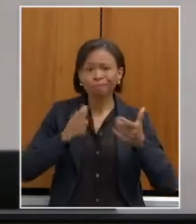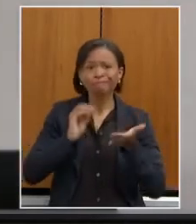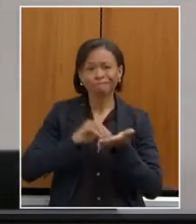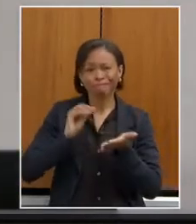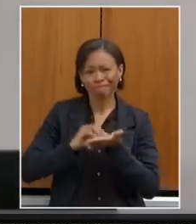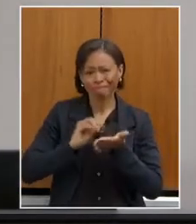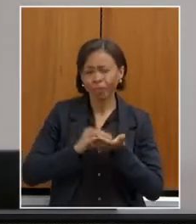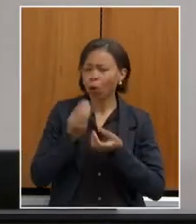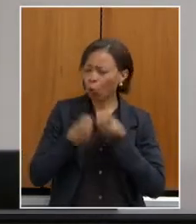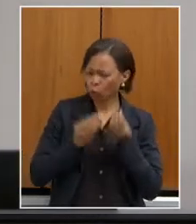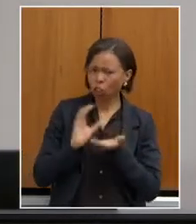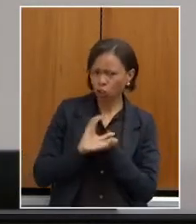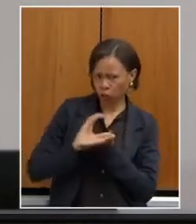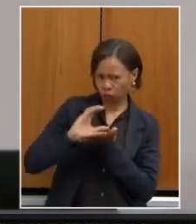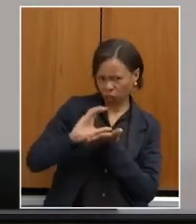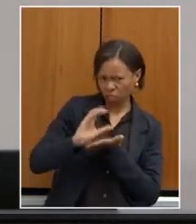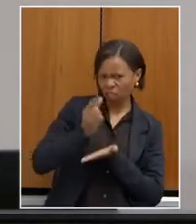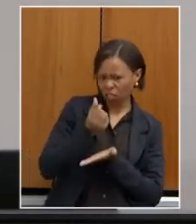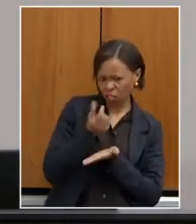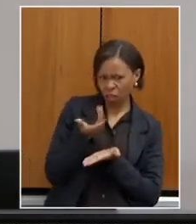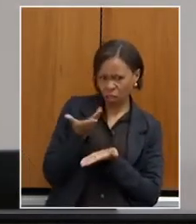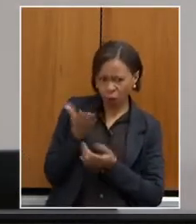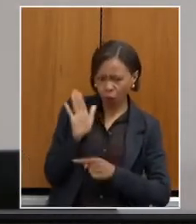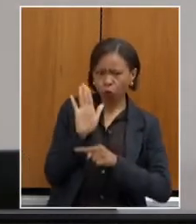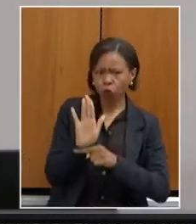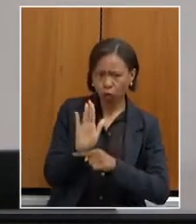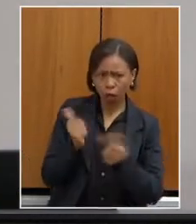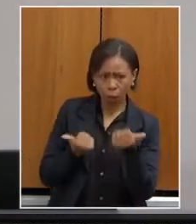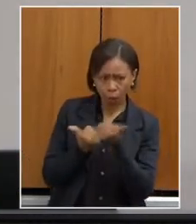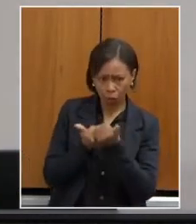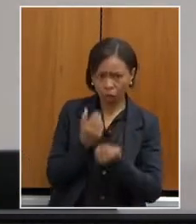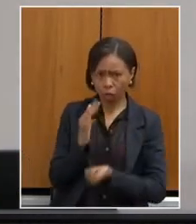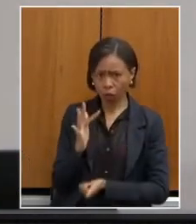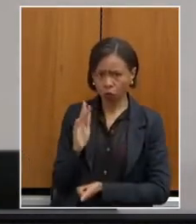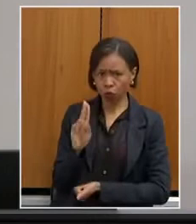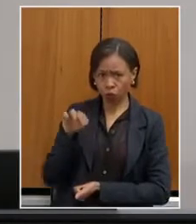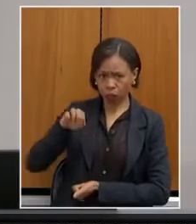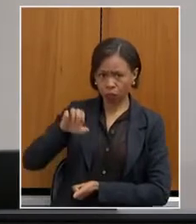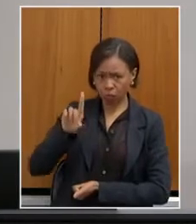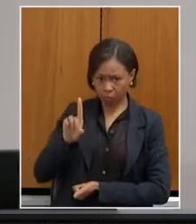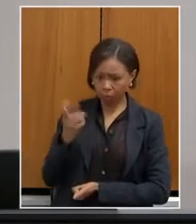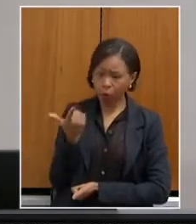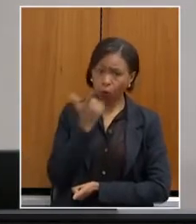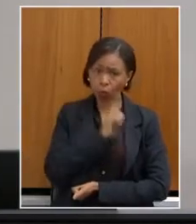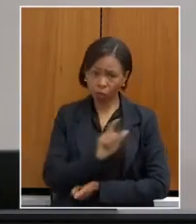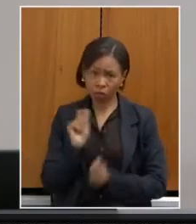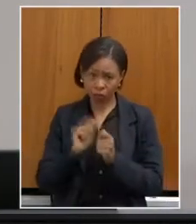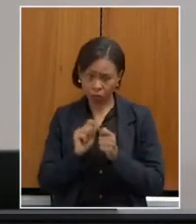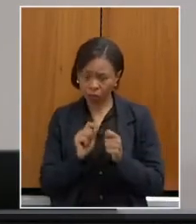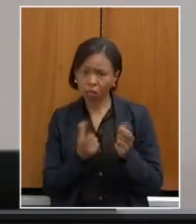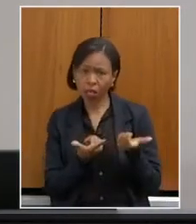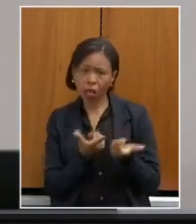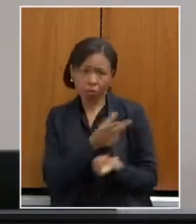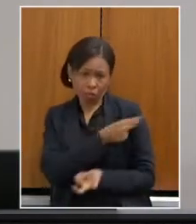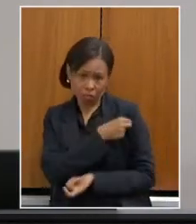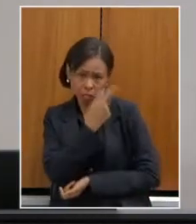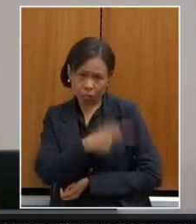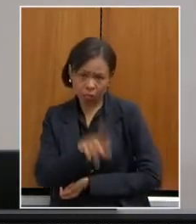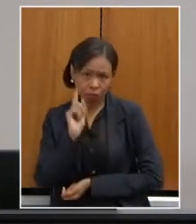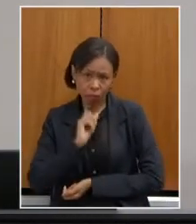financeiro, orçamentário na FUNED para que a FUNED possa fazer o que precisa produzir vacinas aqui em Minas?